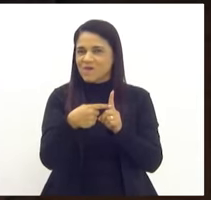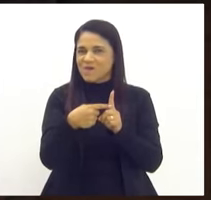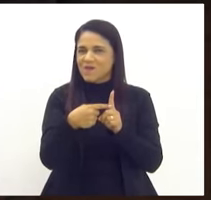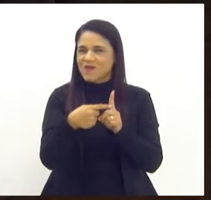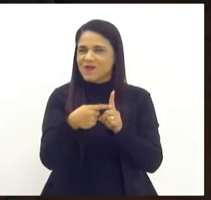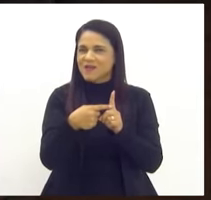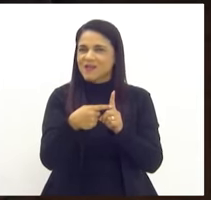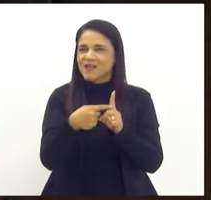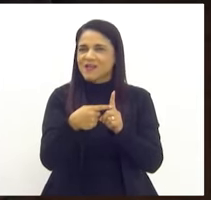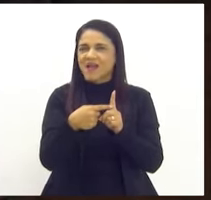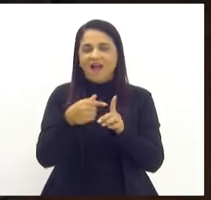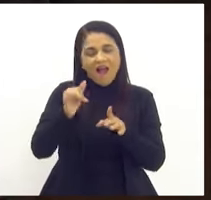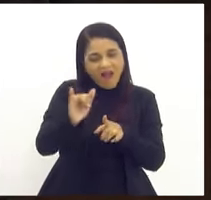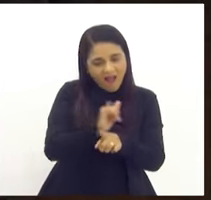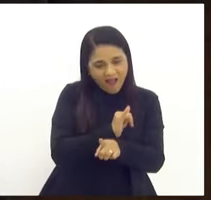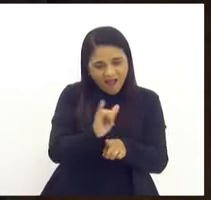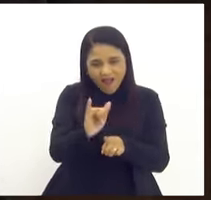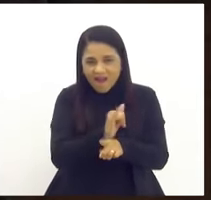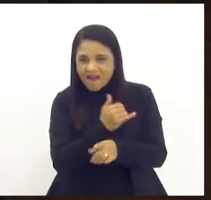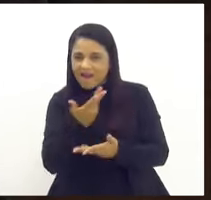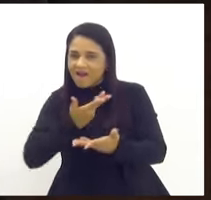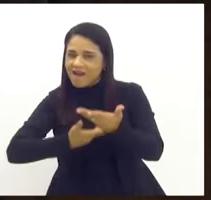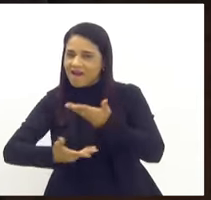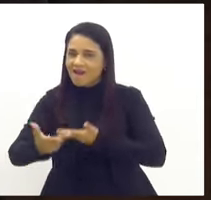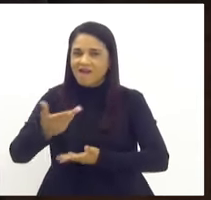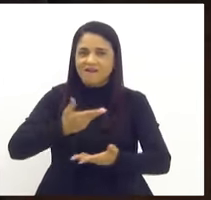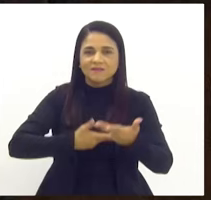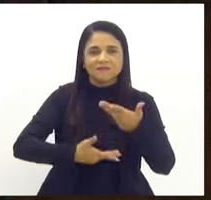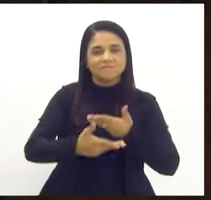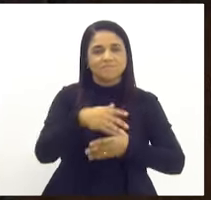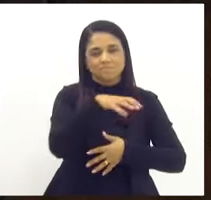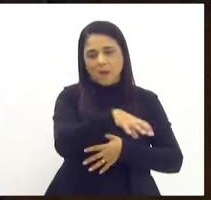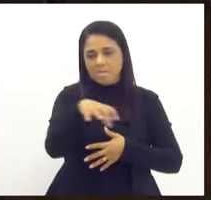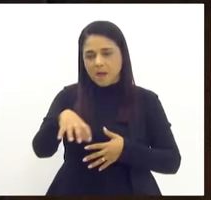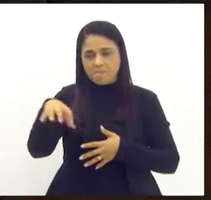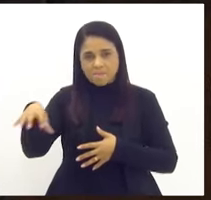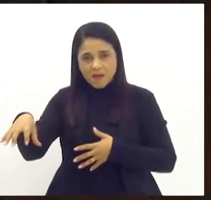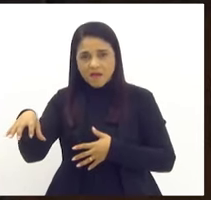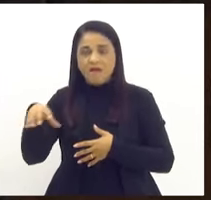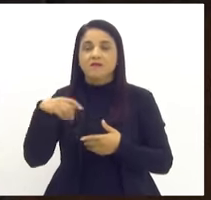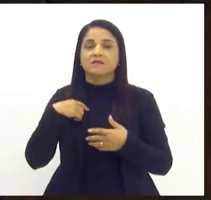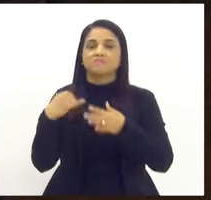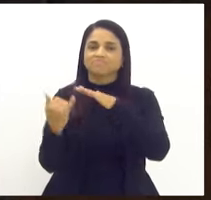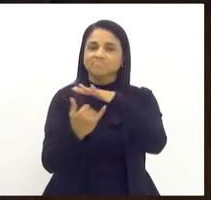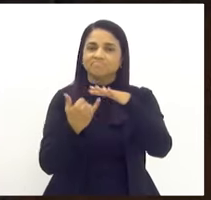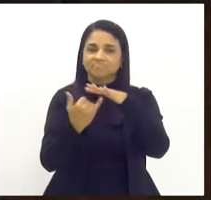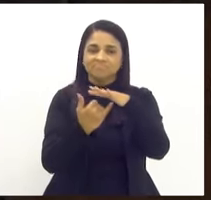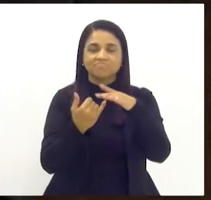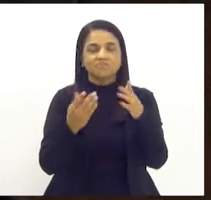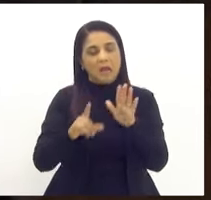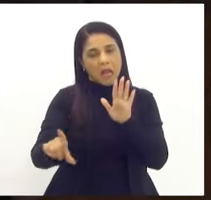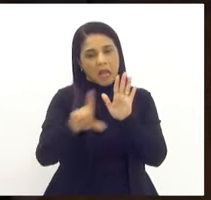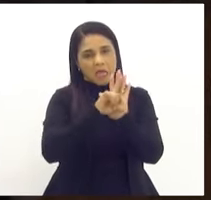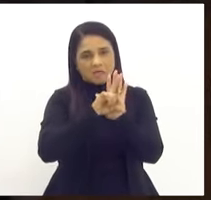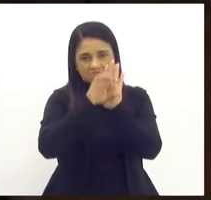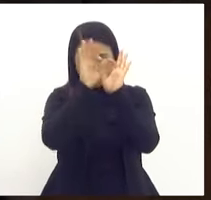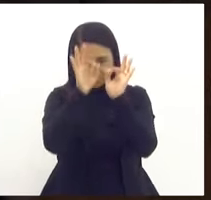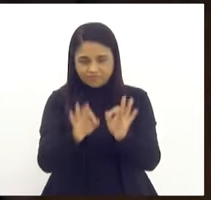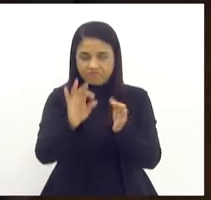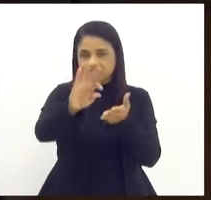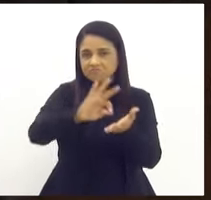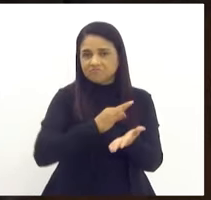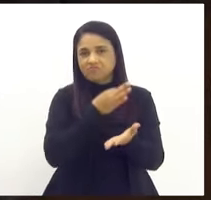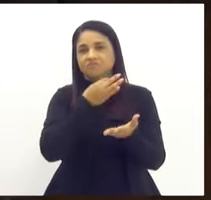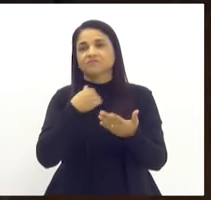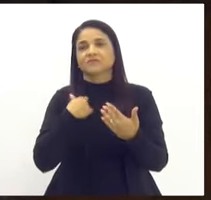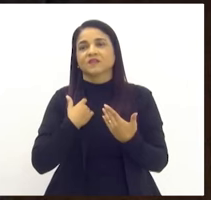capacidade de articular as diversas instâncias para que isso se tornasse em lei Então queria também aqui dizer